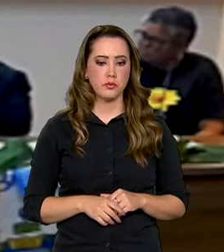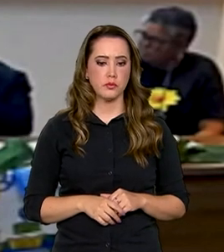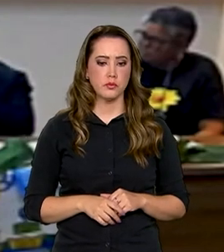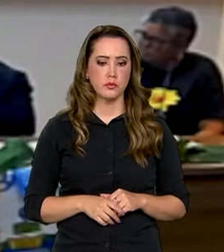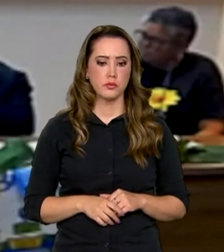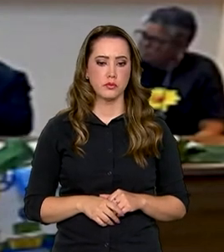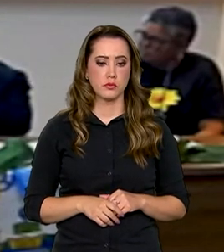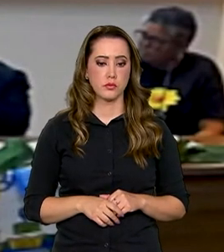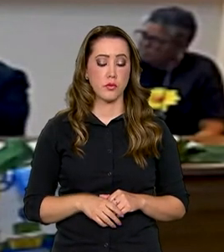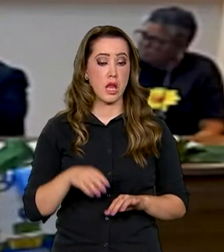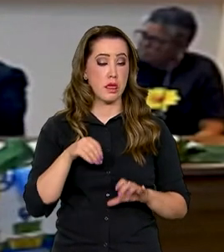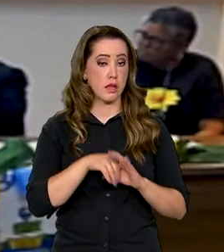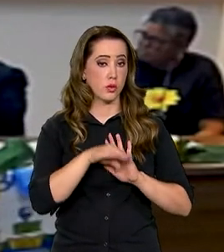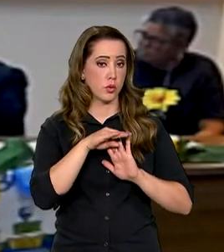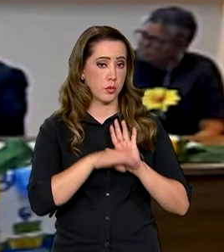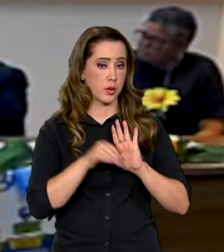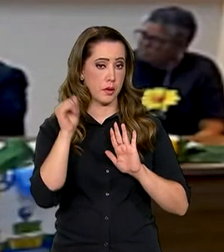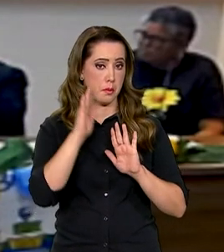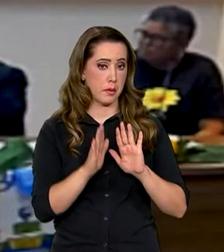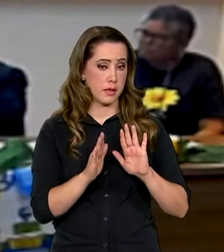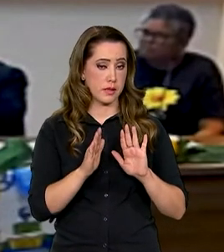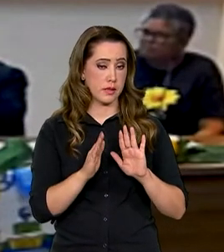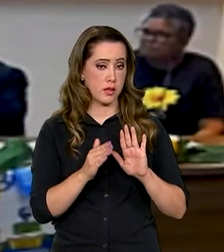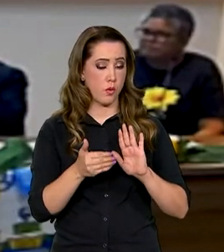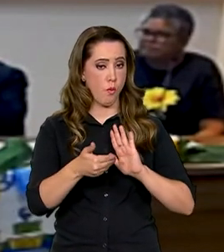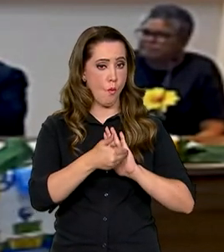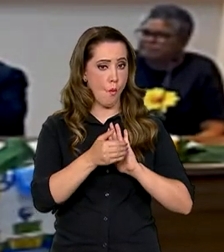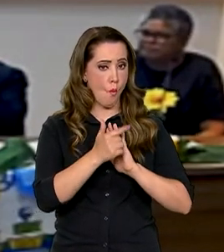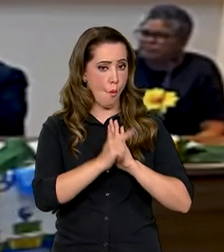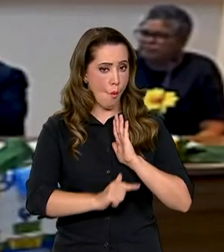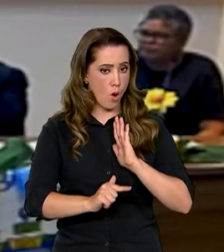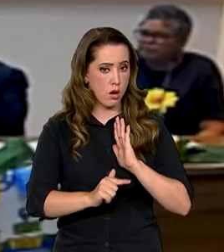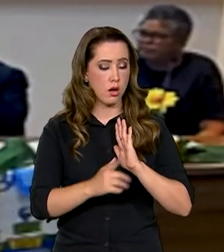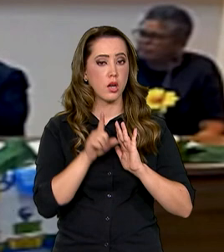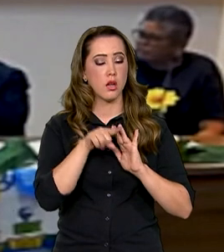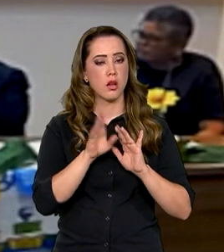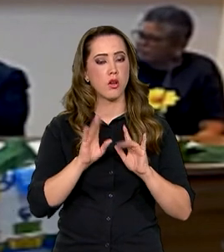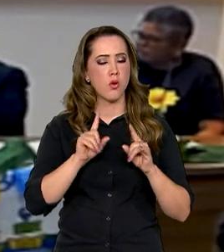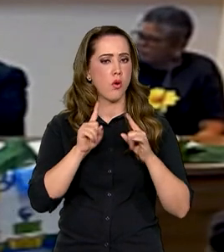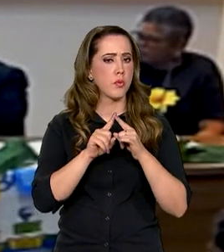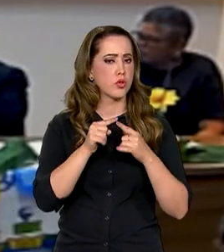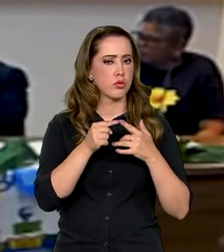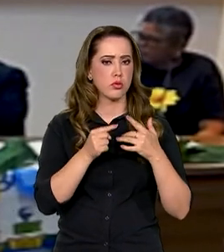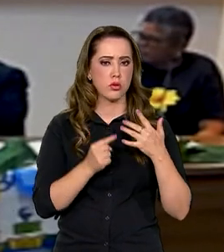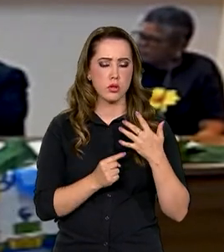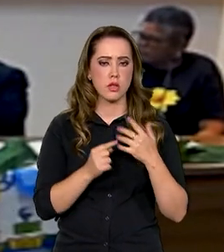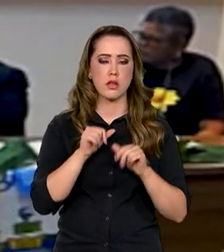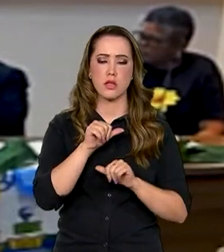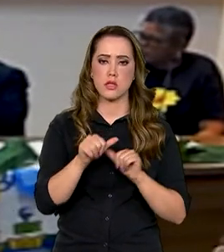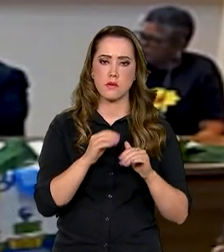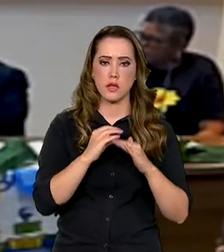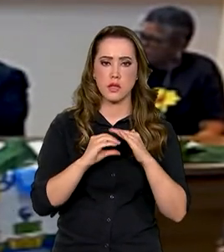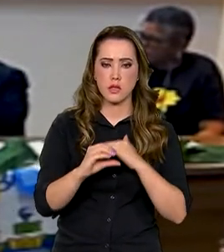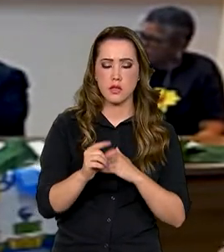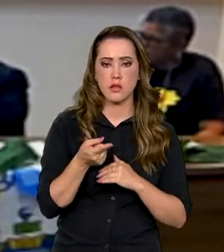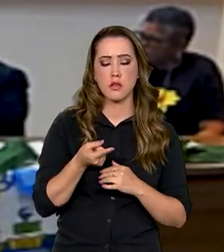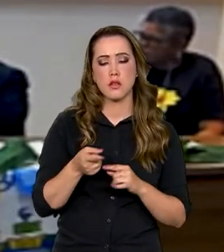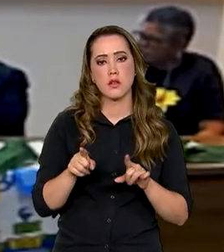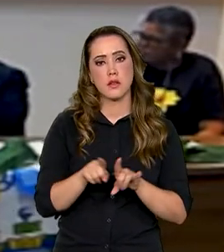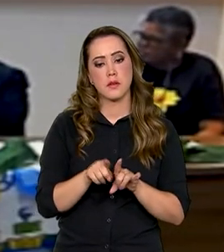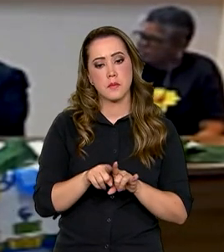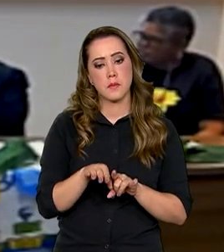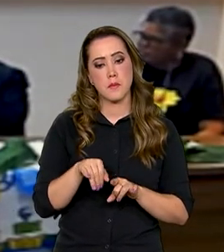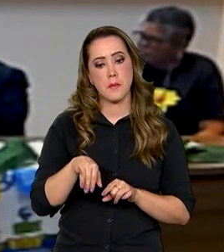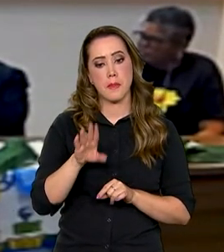sem fome, a gente tem várias metas. A meta de chegar à renda, transferência de renda, mas também